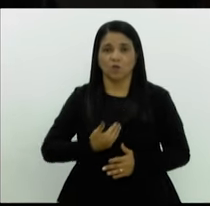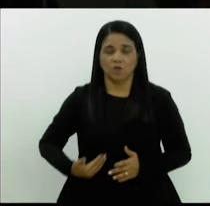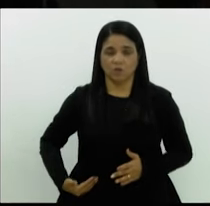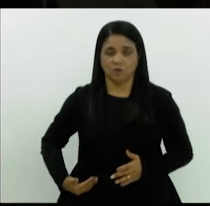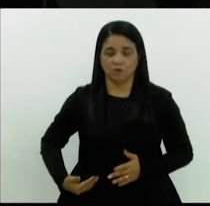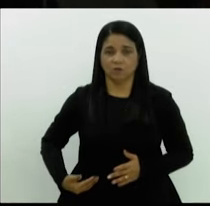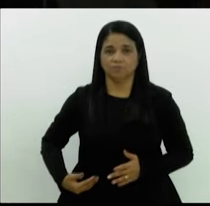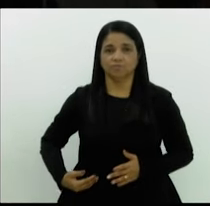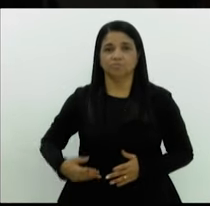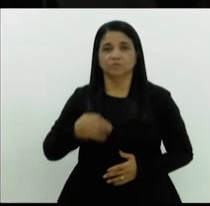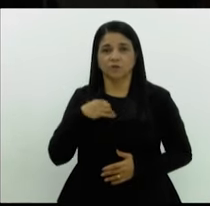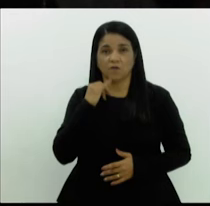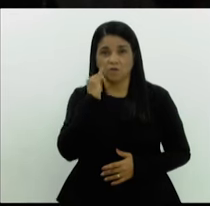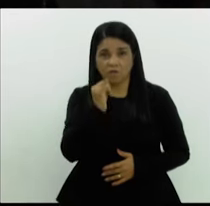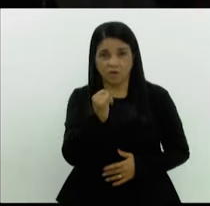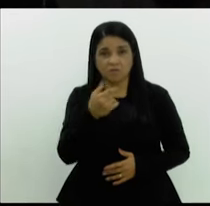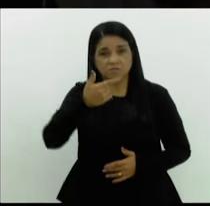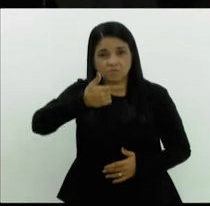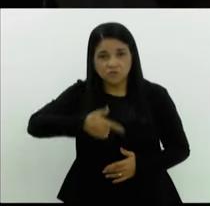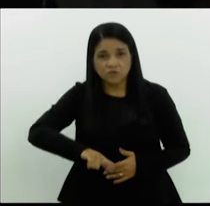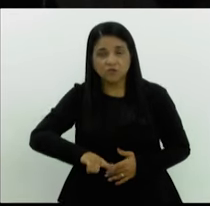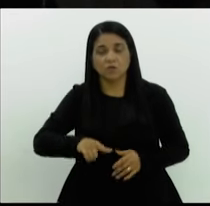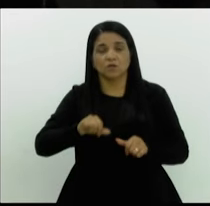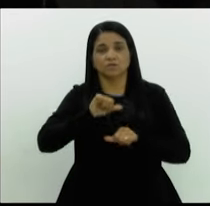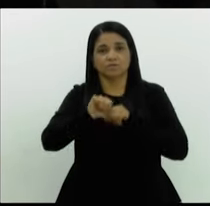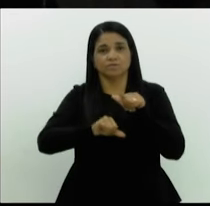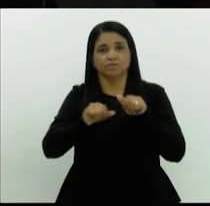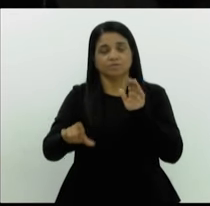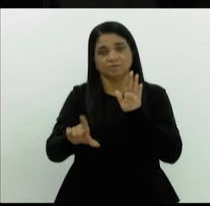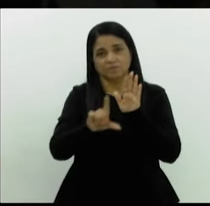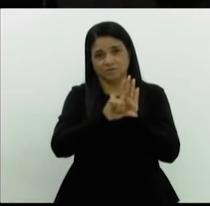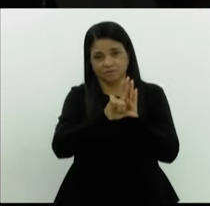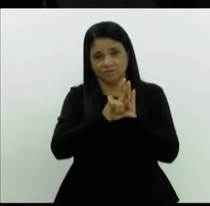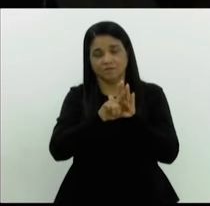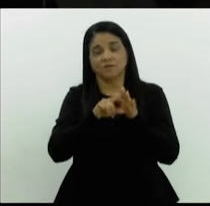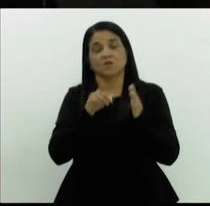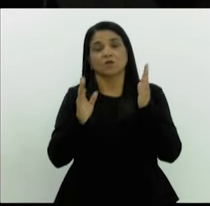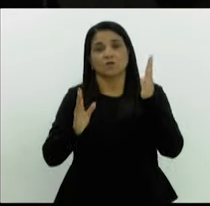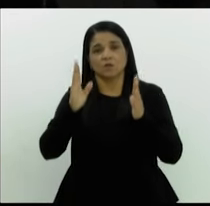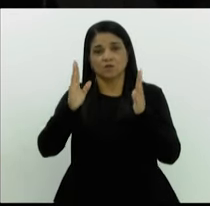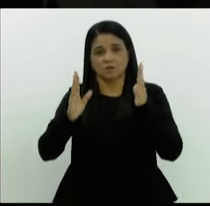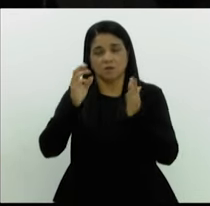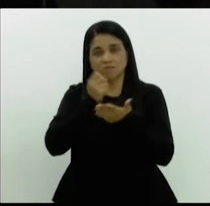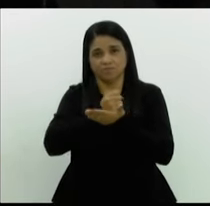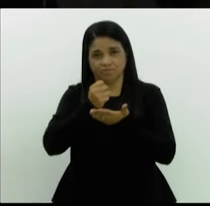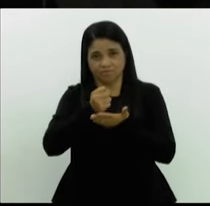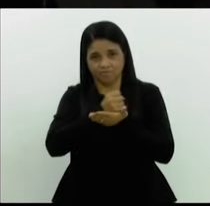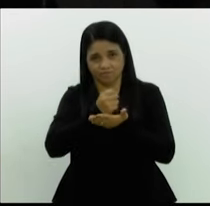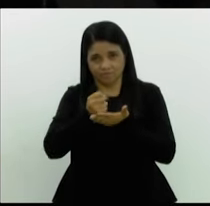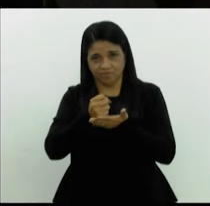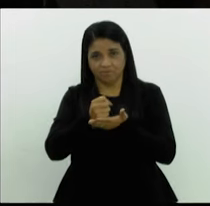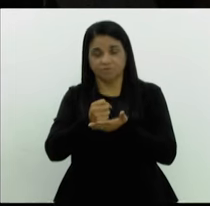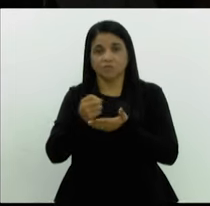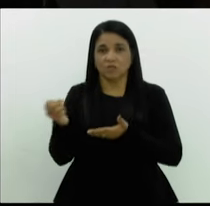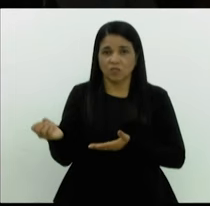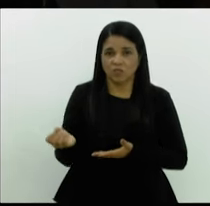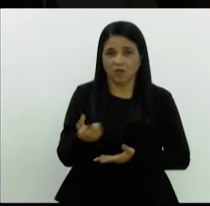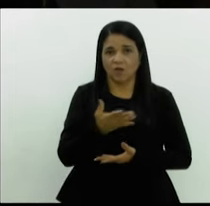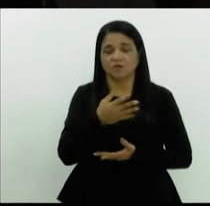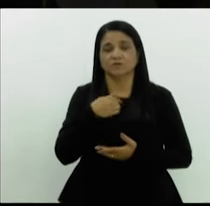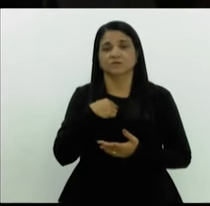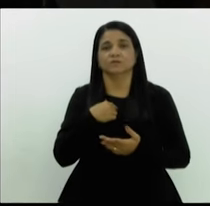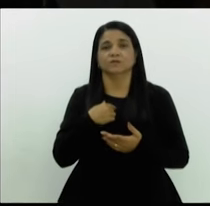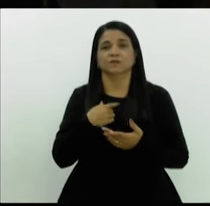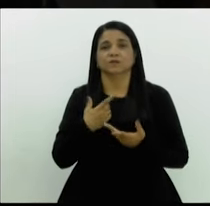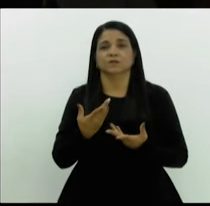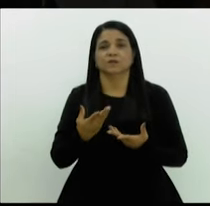argumenta que precisa renovar a legislação de contrato temporário para poder fazer novos contratos e não permitir que as carências